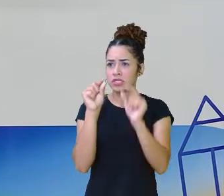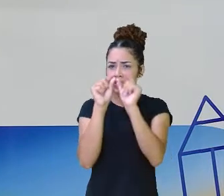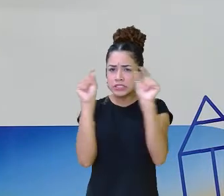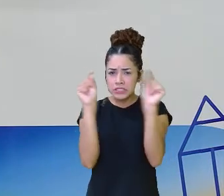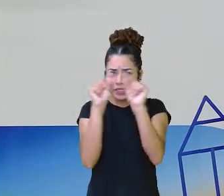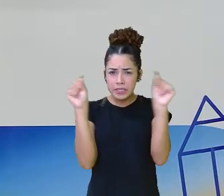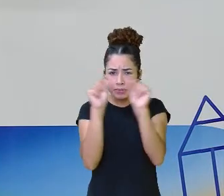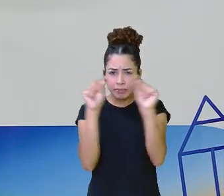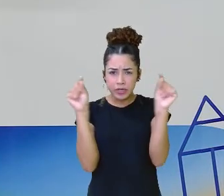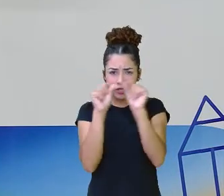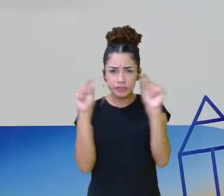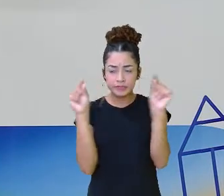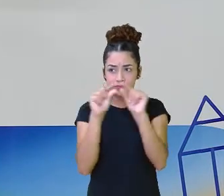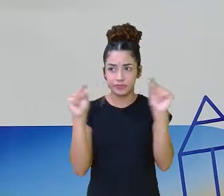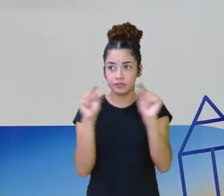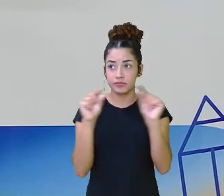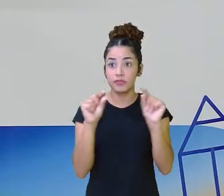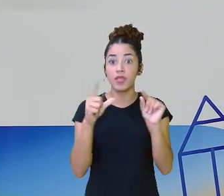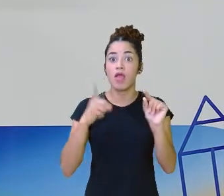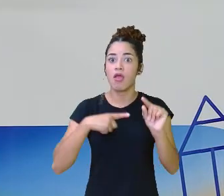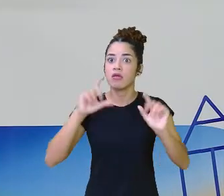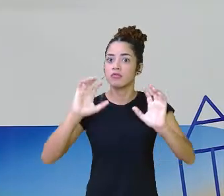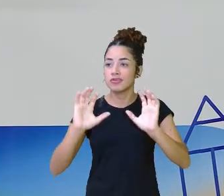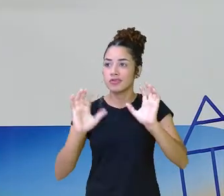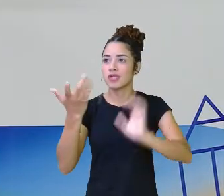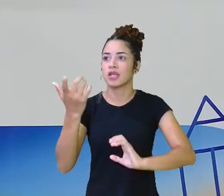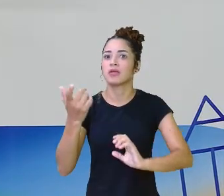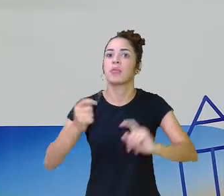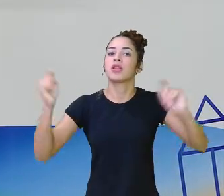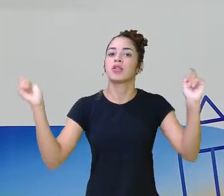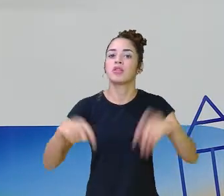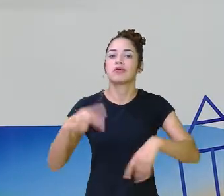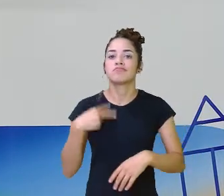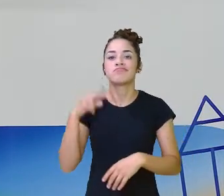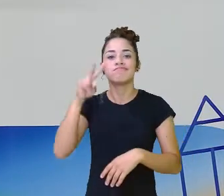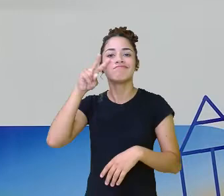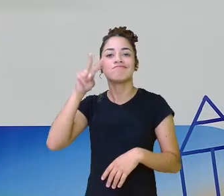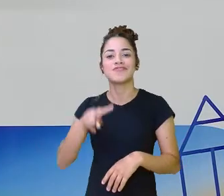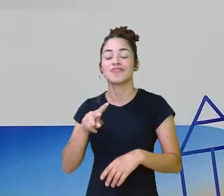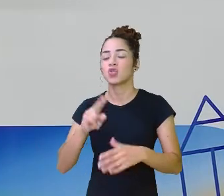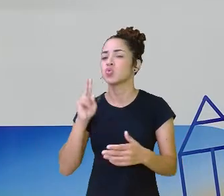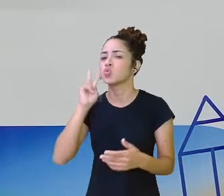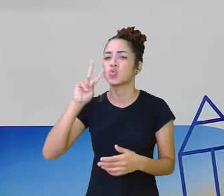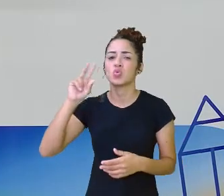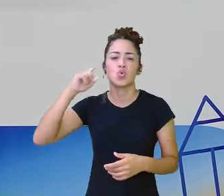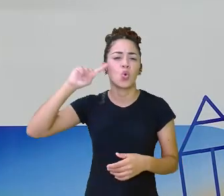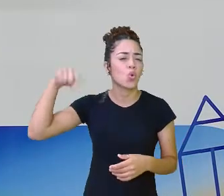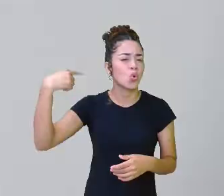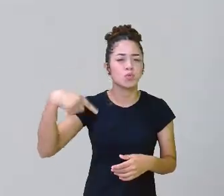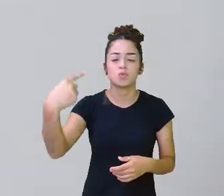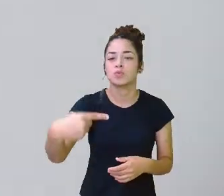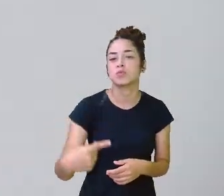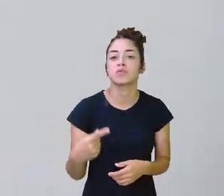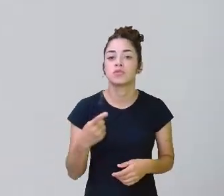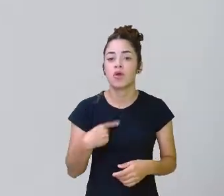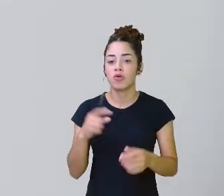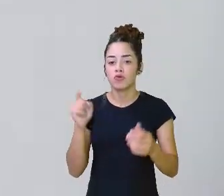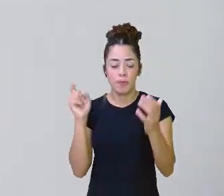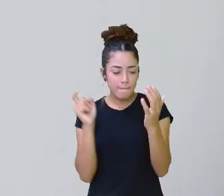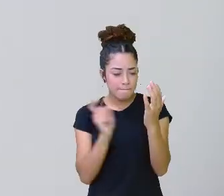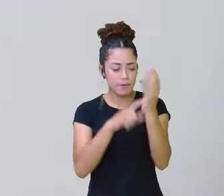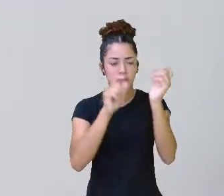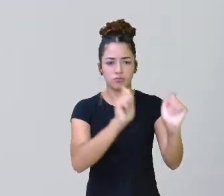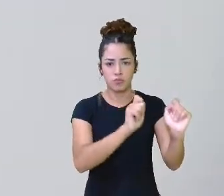negocinho de clima. E é o que eu geralmente acompanho todos os dias, ó, o meu clima. Aí eu clico aqui e